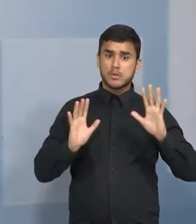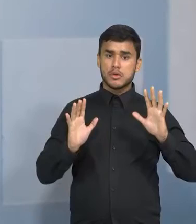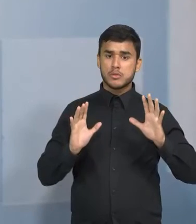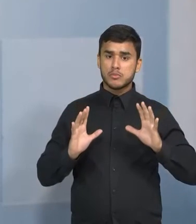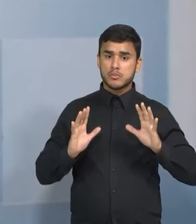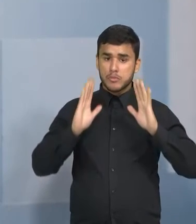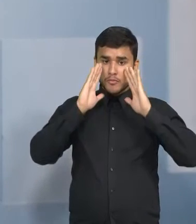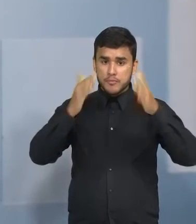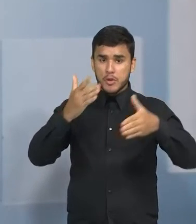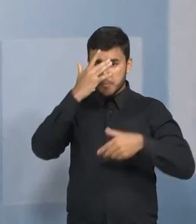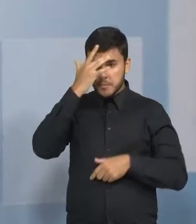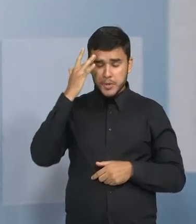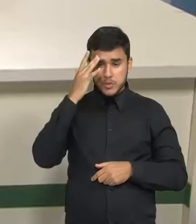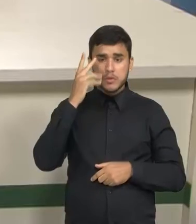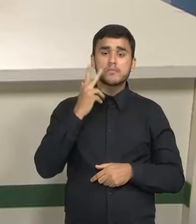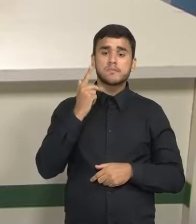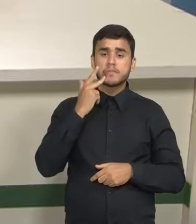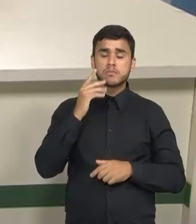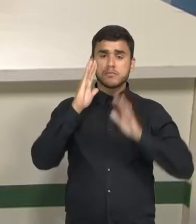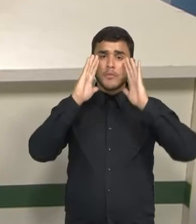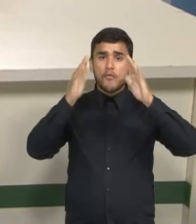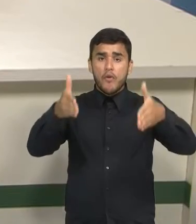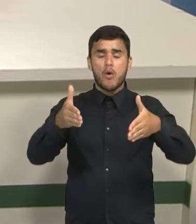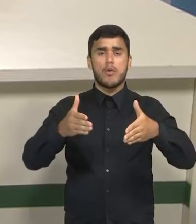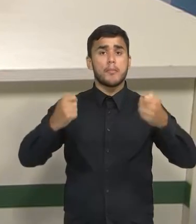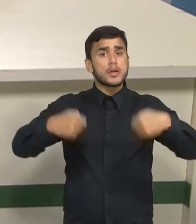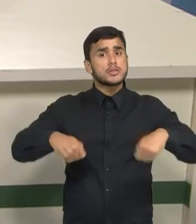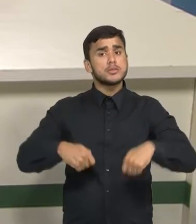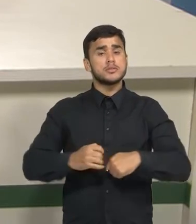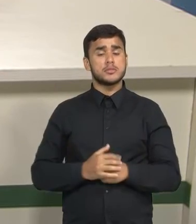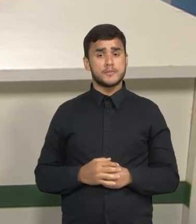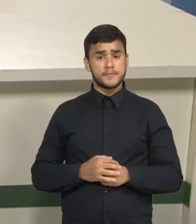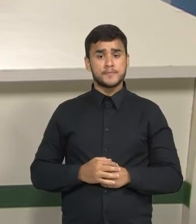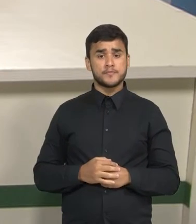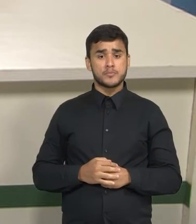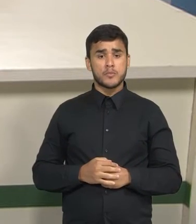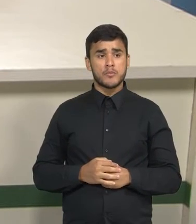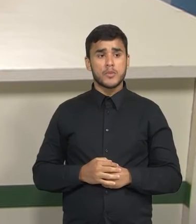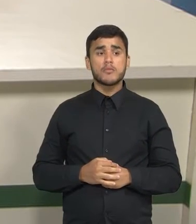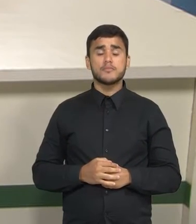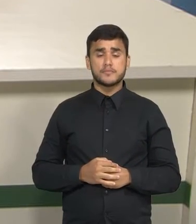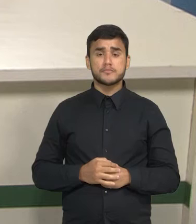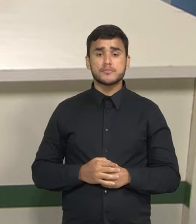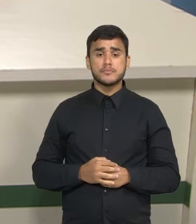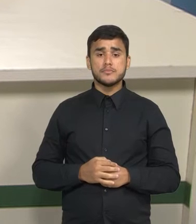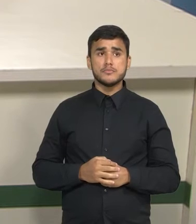cearense. Porque não é possível que essas pessoas não se